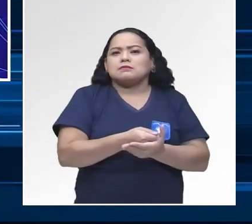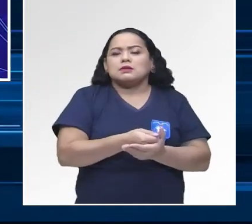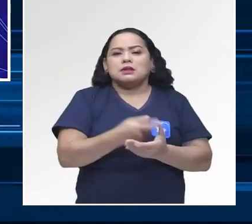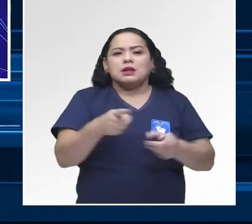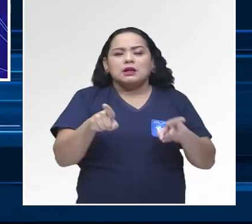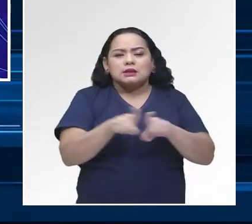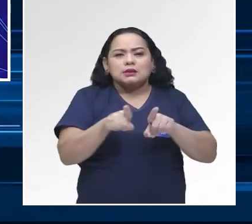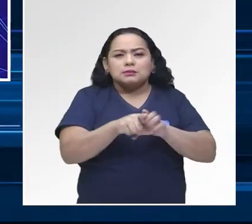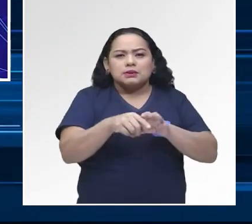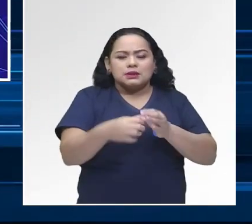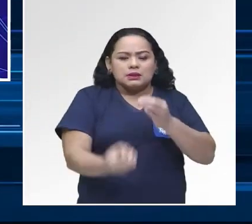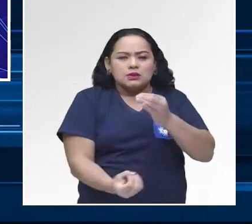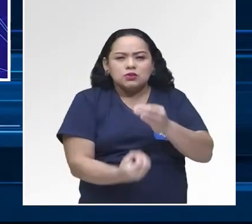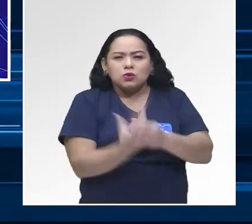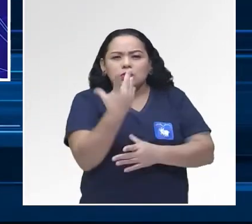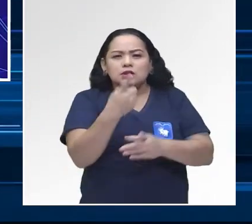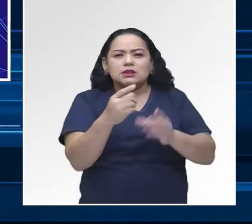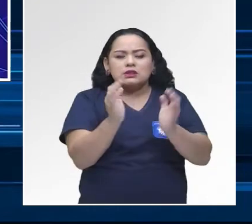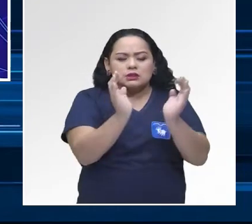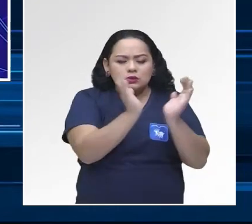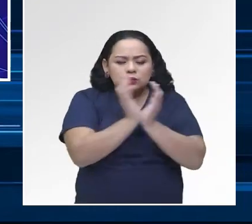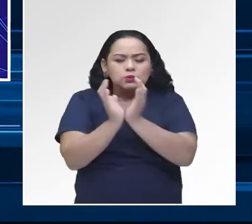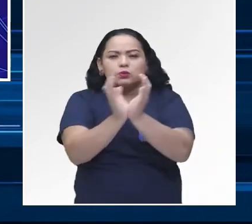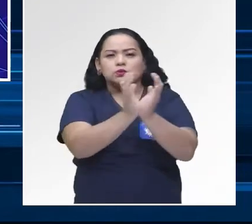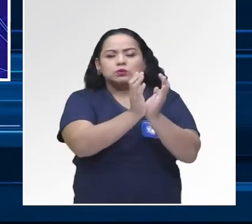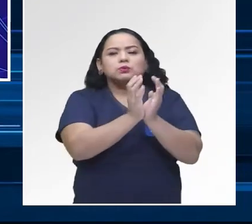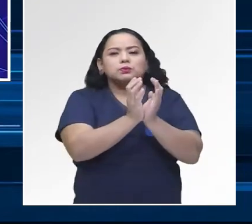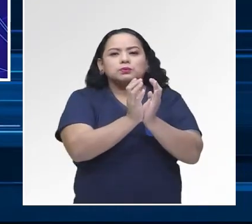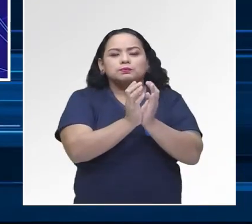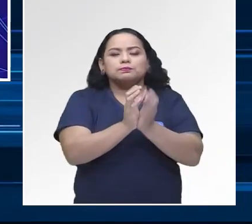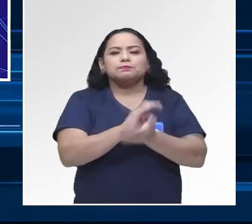rigorosa, é de conjunto.